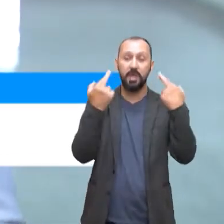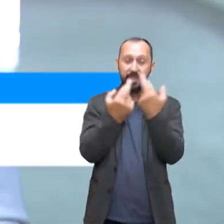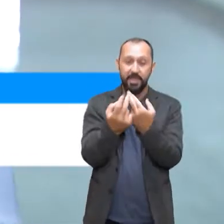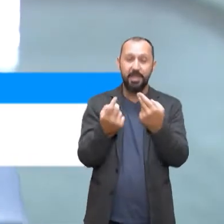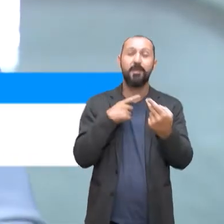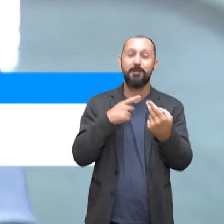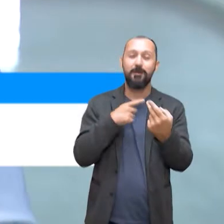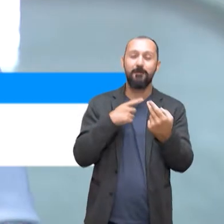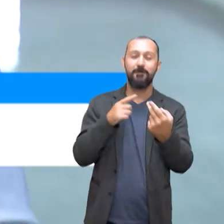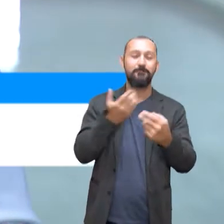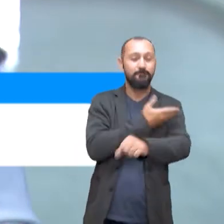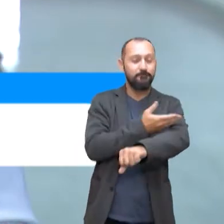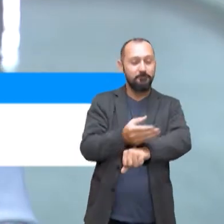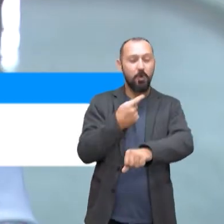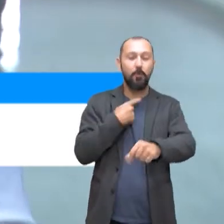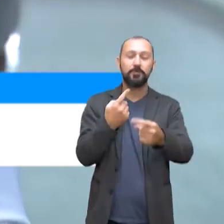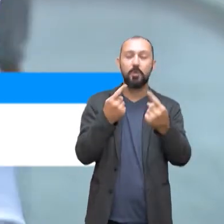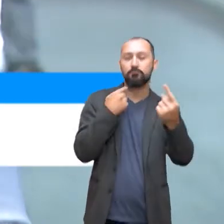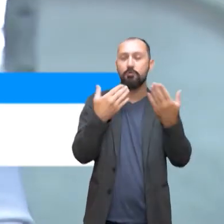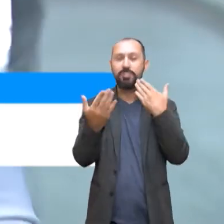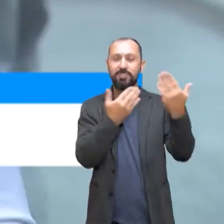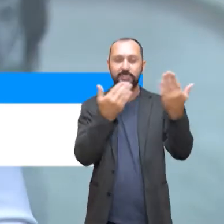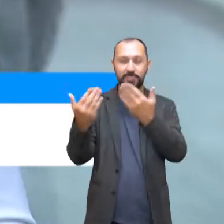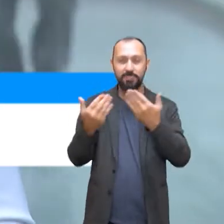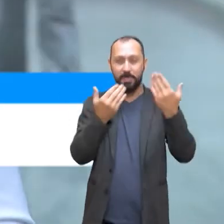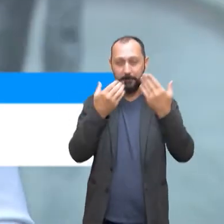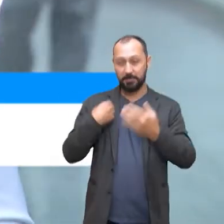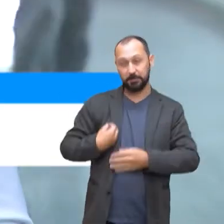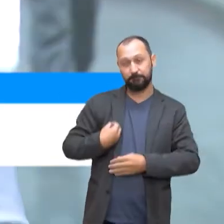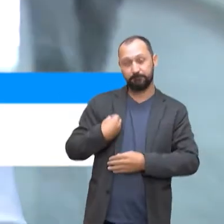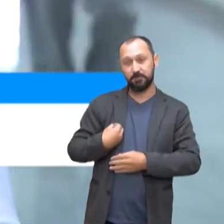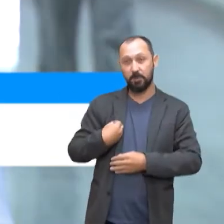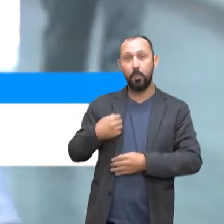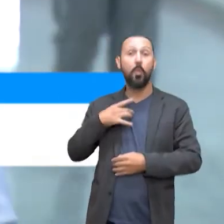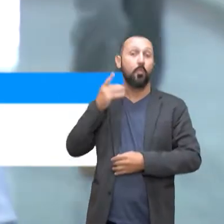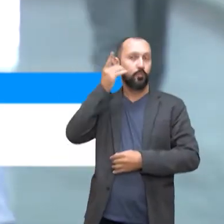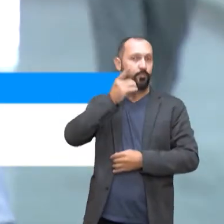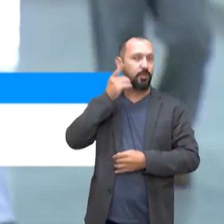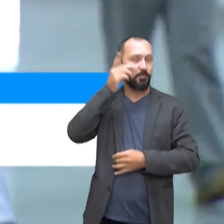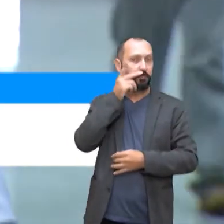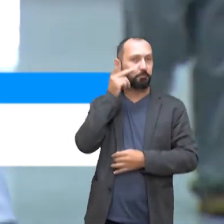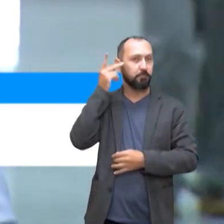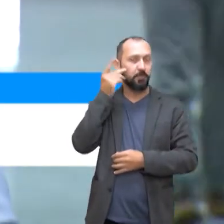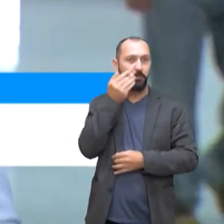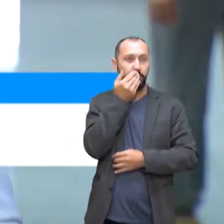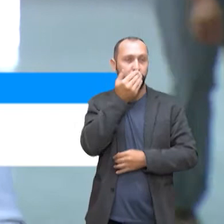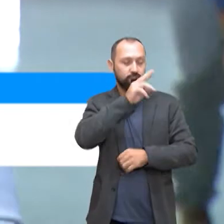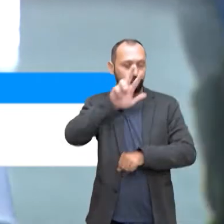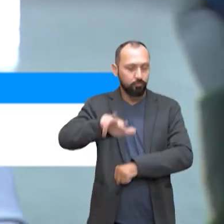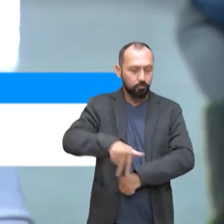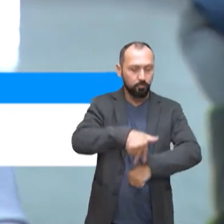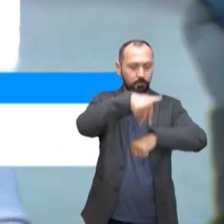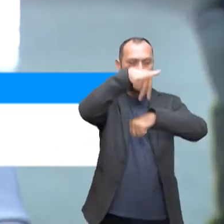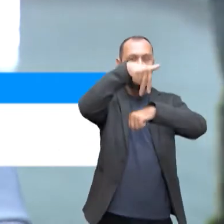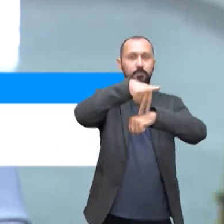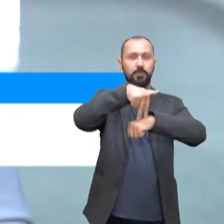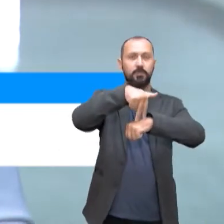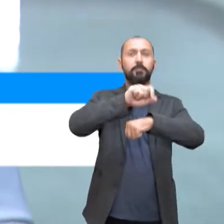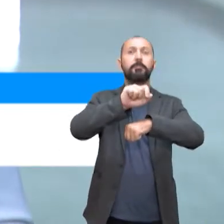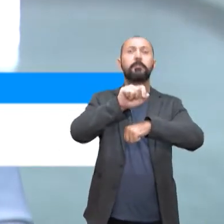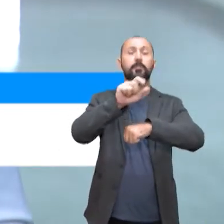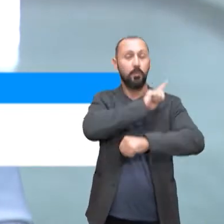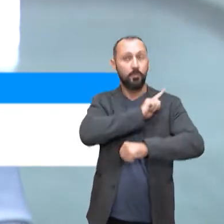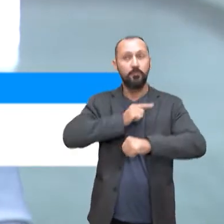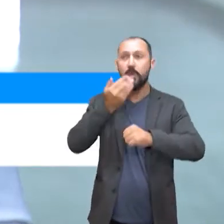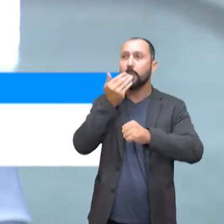presenciais, o deputado Pedro Kemp do PT fez o uso da tribuna para solicitar ao governo do estado que faça o pagamento dos